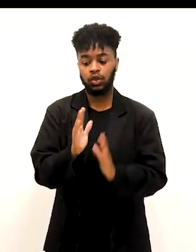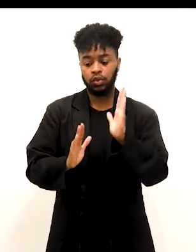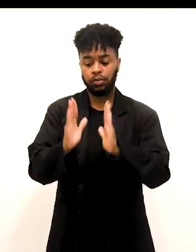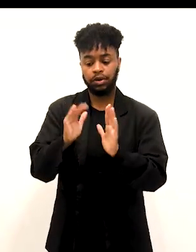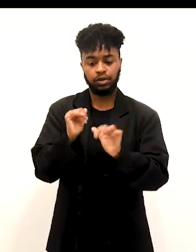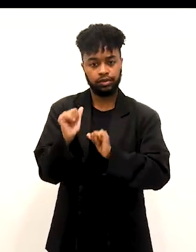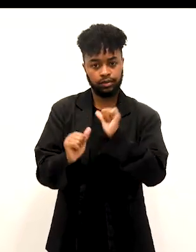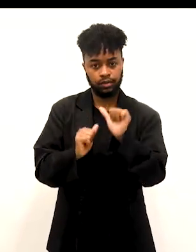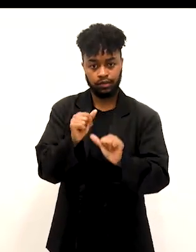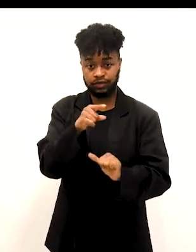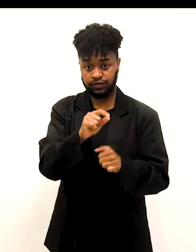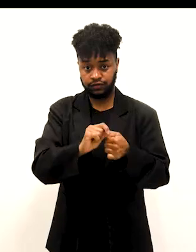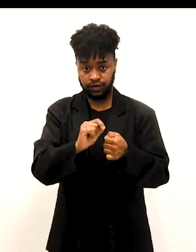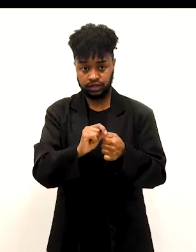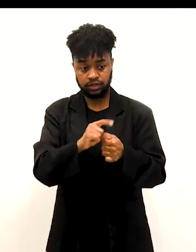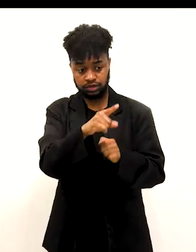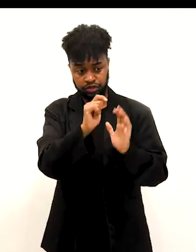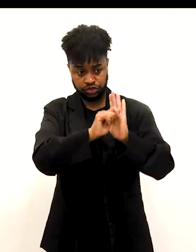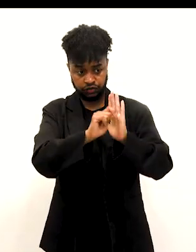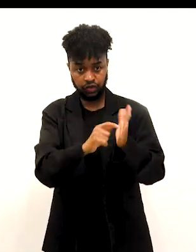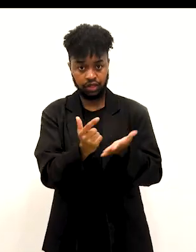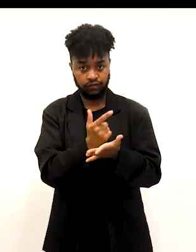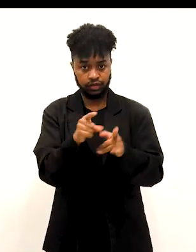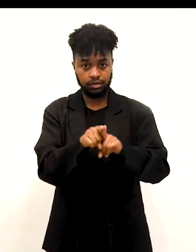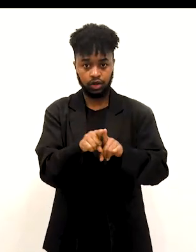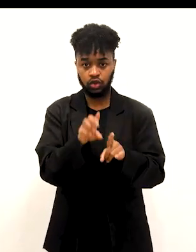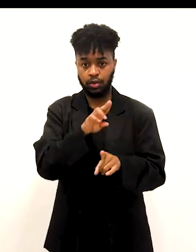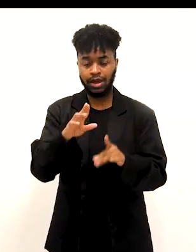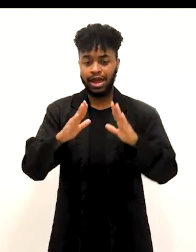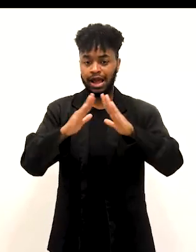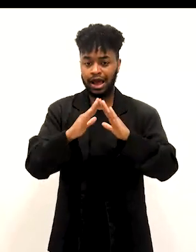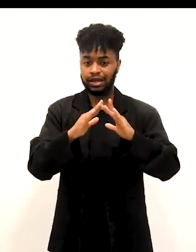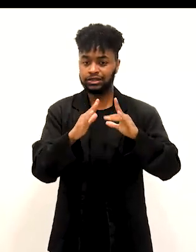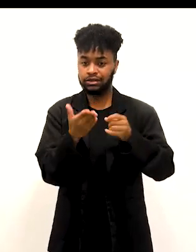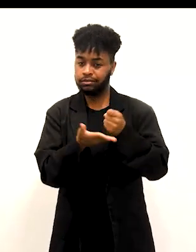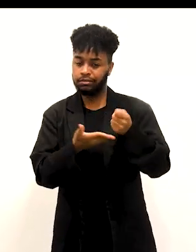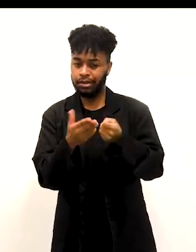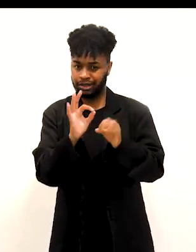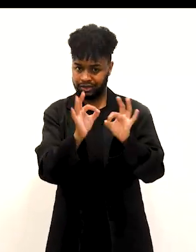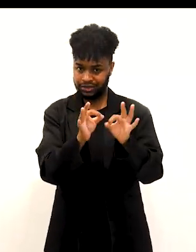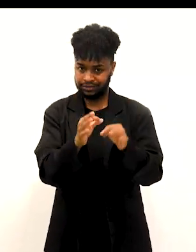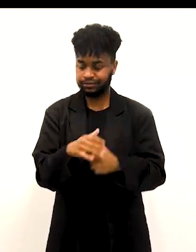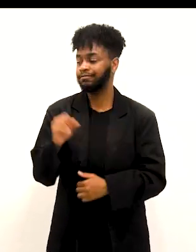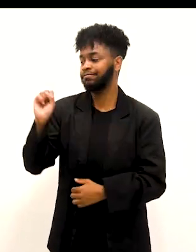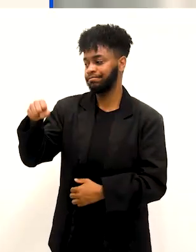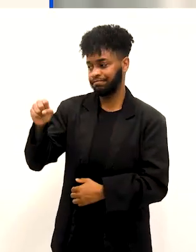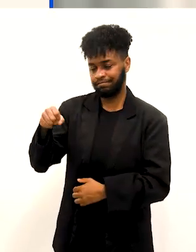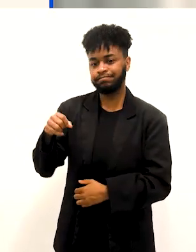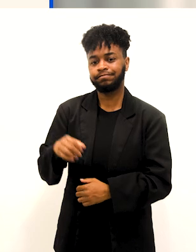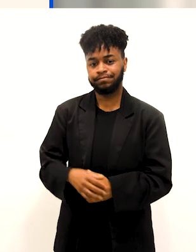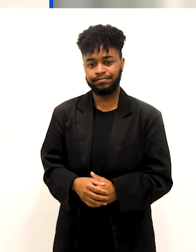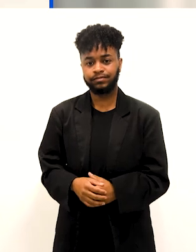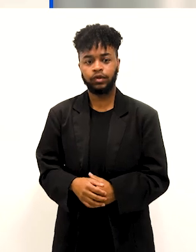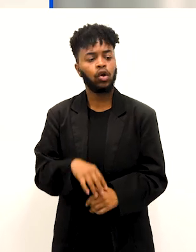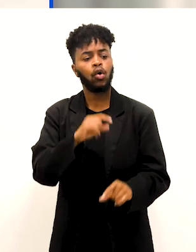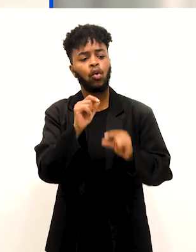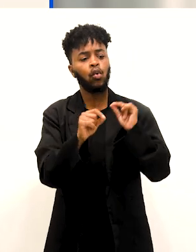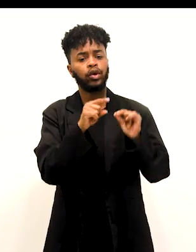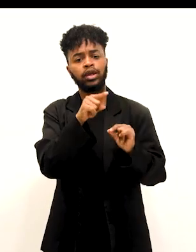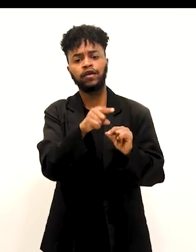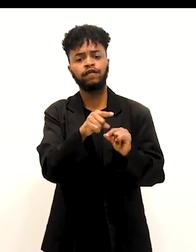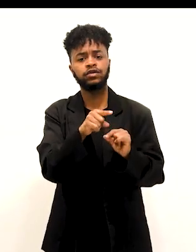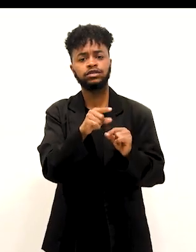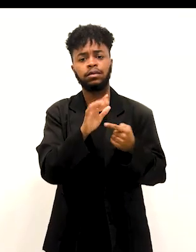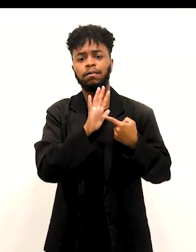né, que você fez, você escreveu um livro chamado Casa Minimalista, certo? Isso, exatamente. E o que